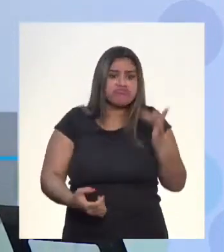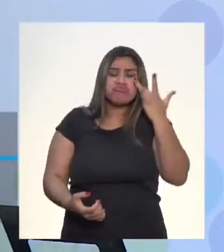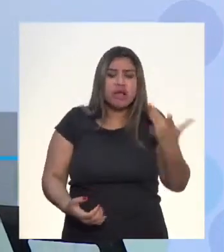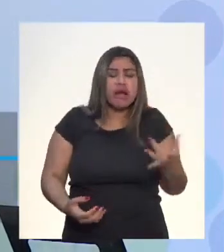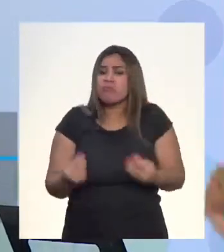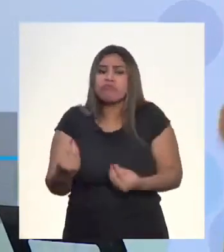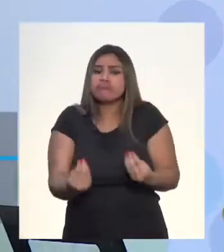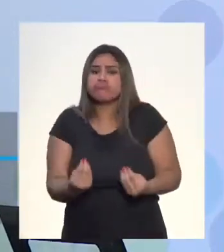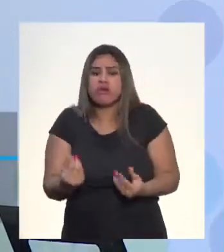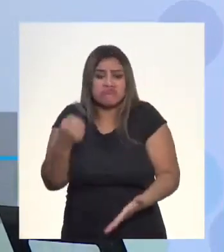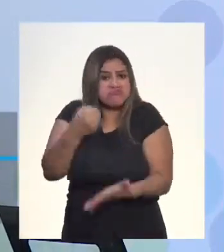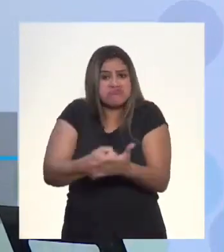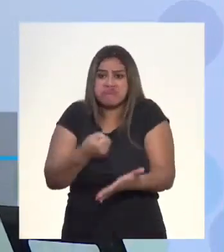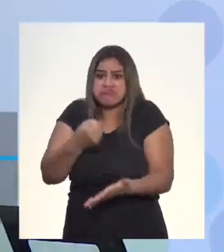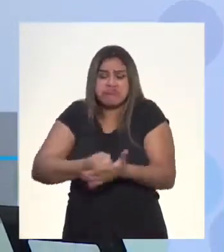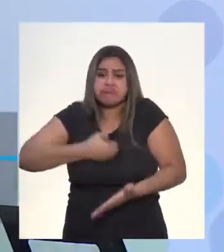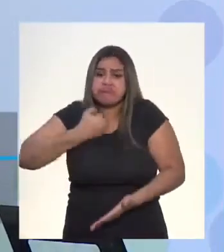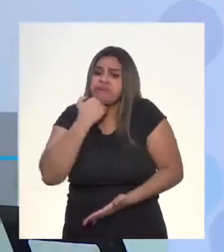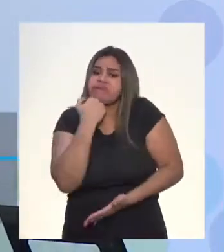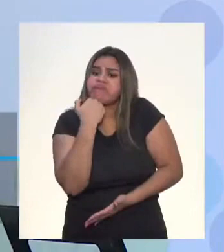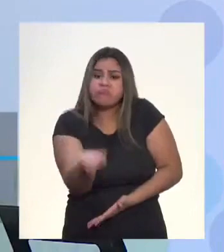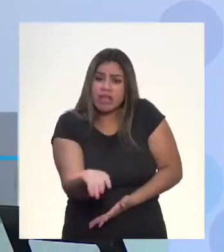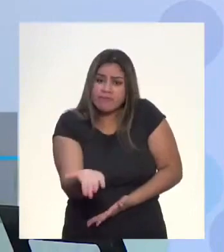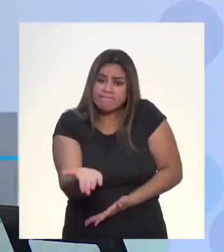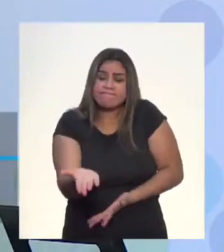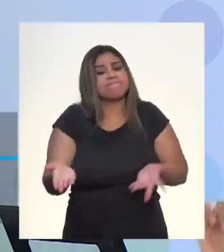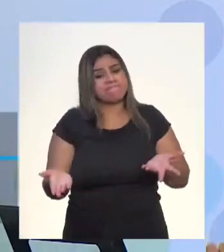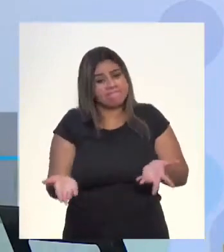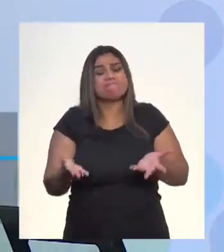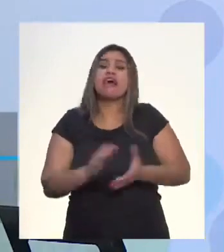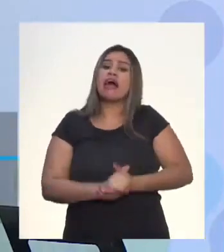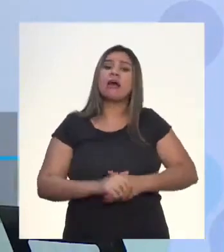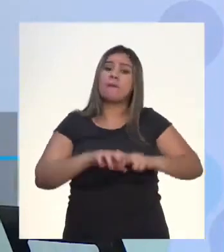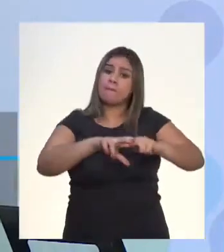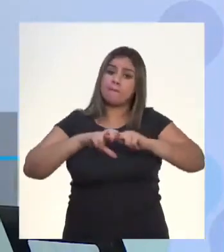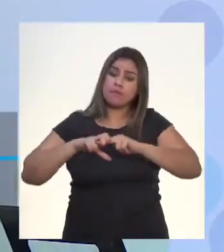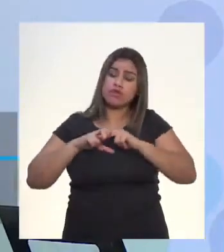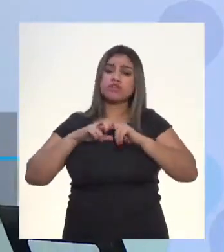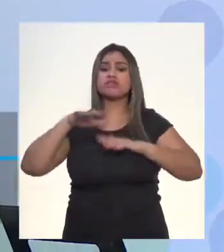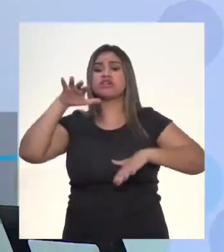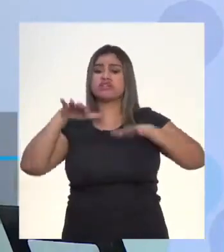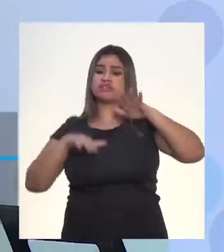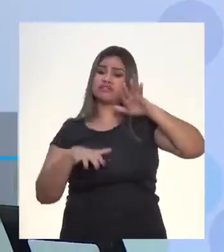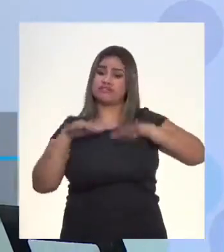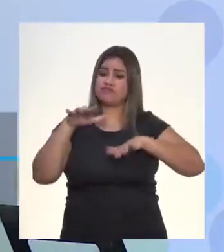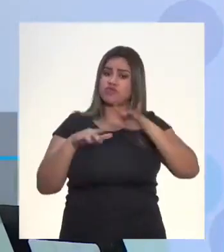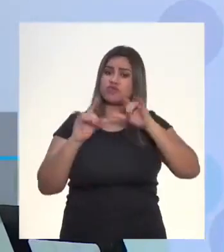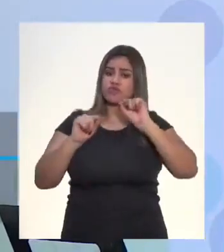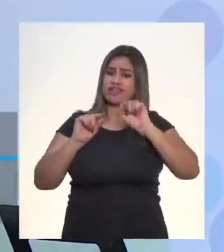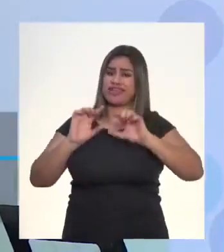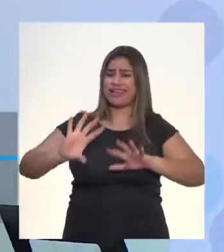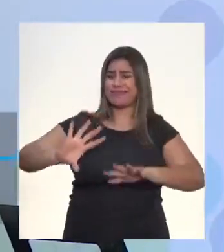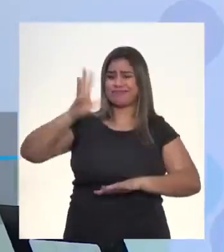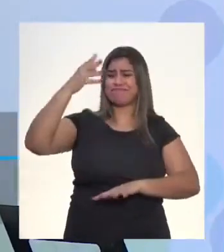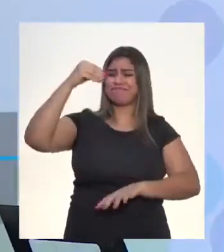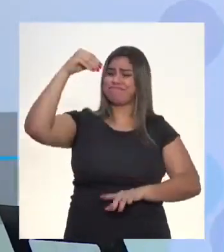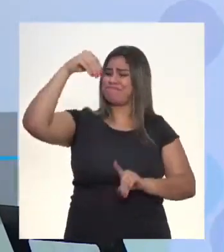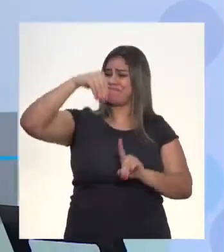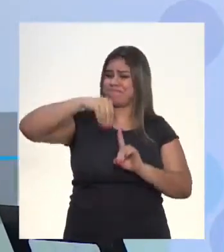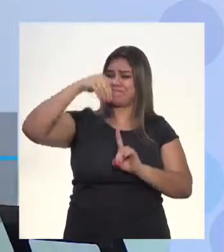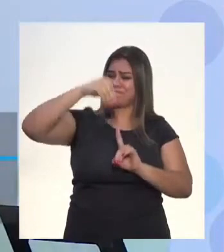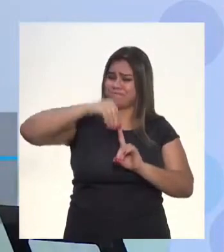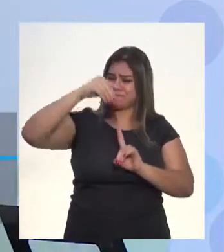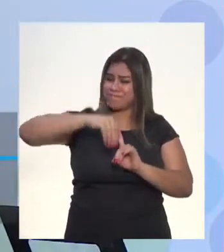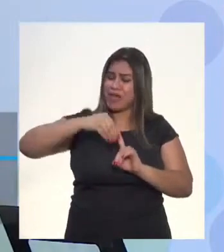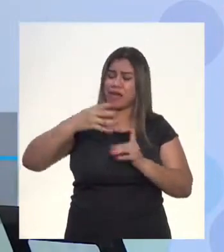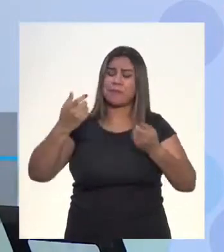Né? A gente não consegue lutar por aquilo que a gente não sabe. Então, muitas vezes, a gente está numa situação de vulnerabilidade e deveria